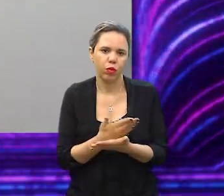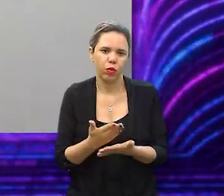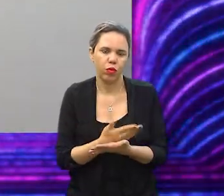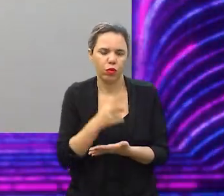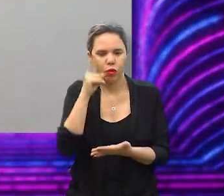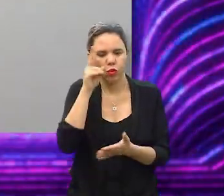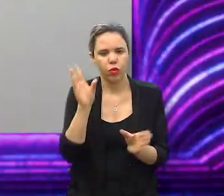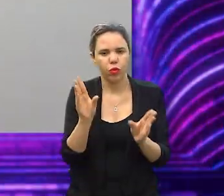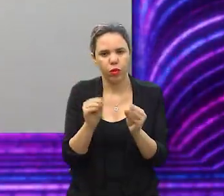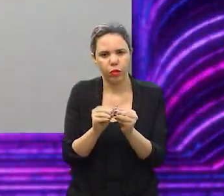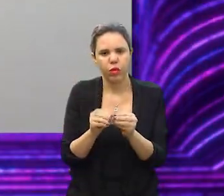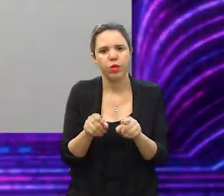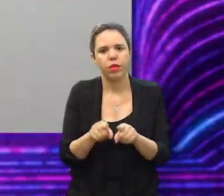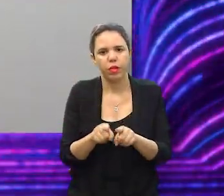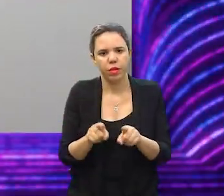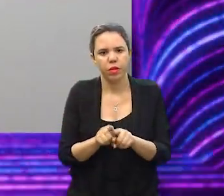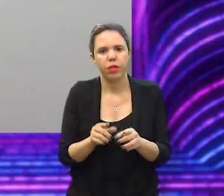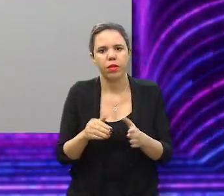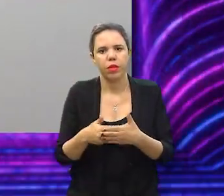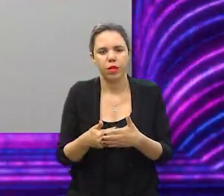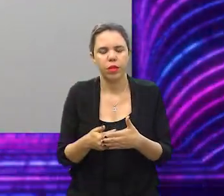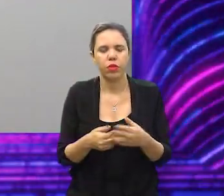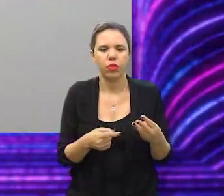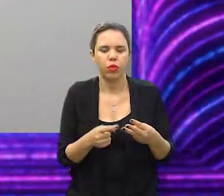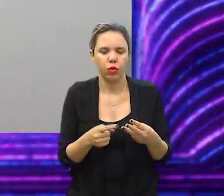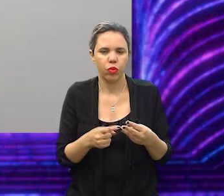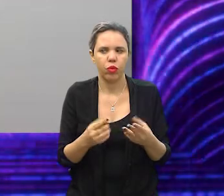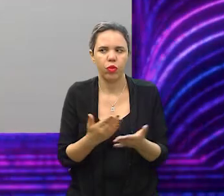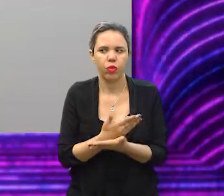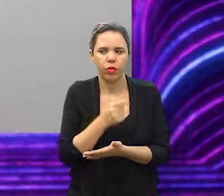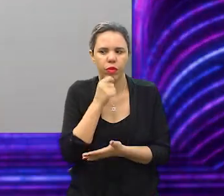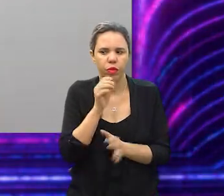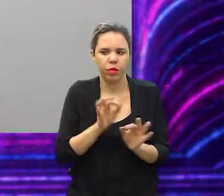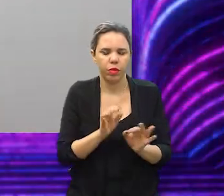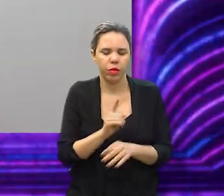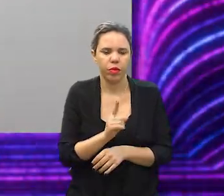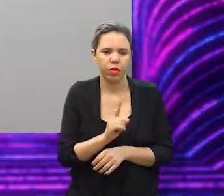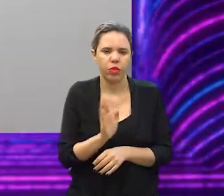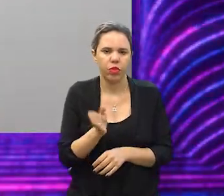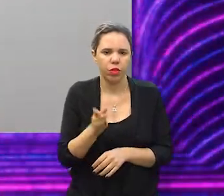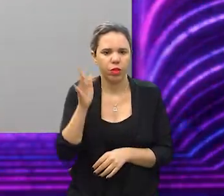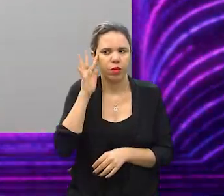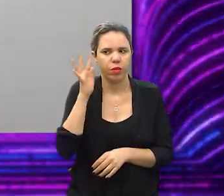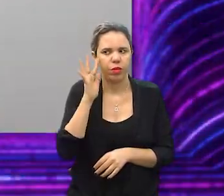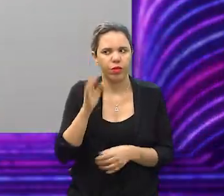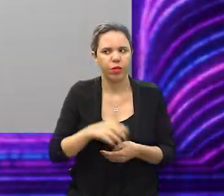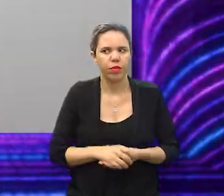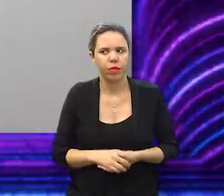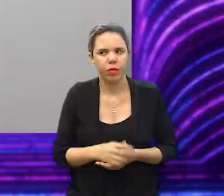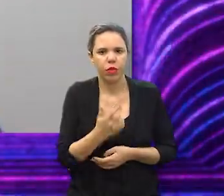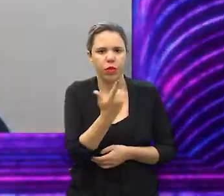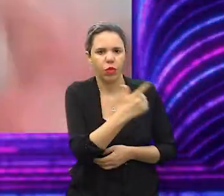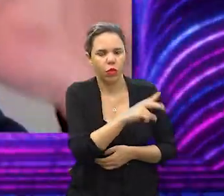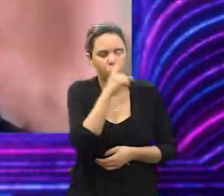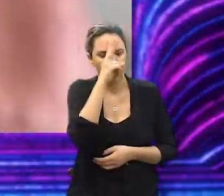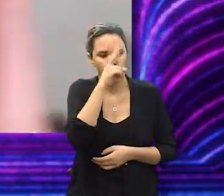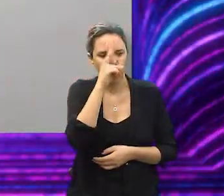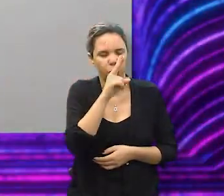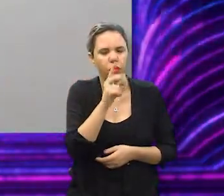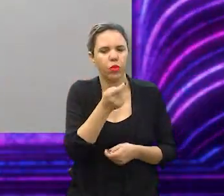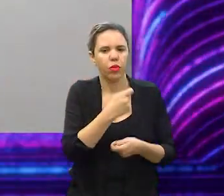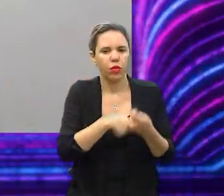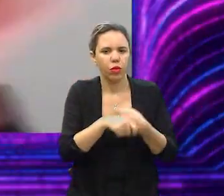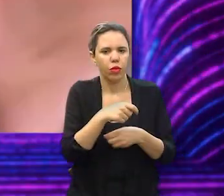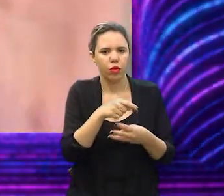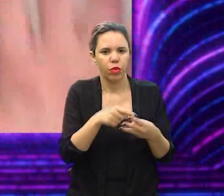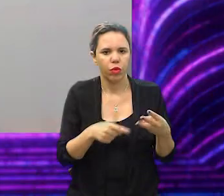história fechada também. E o volume 3, que não está em produção, mas já está imaginado, vai ser outra história fechada. Quando você junta